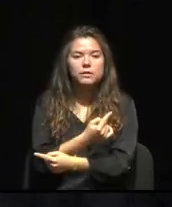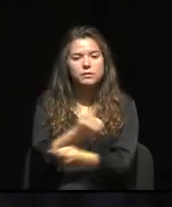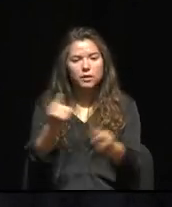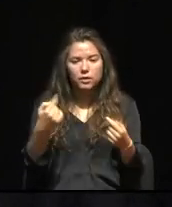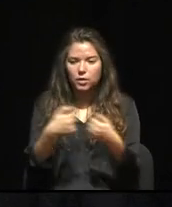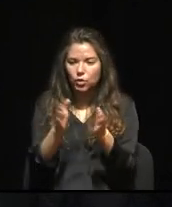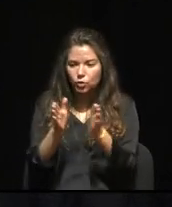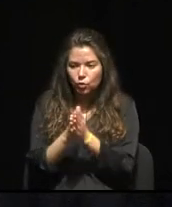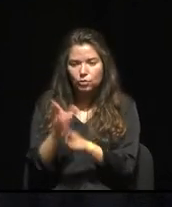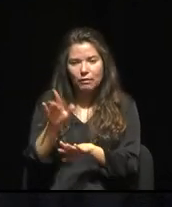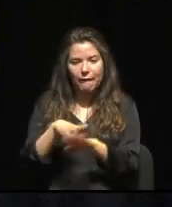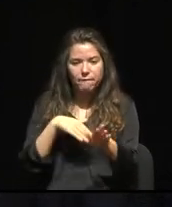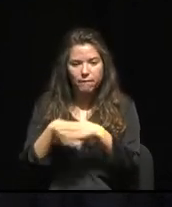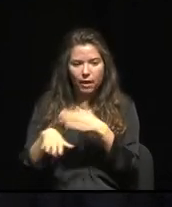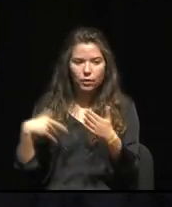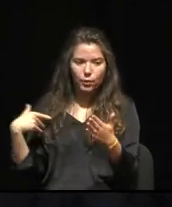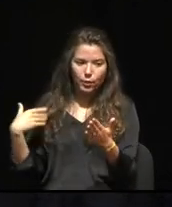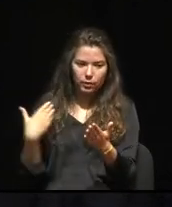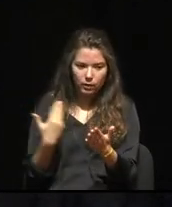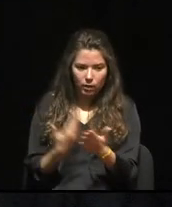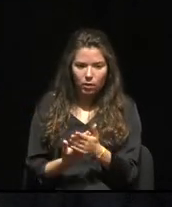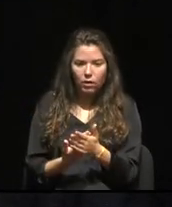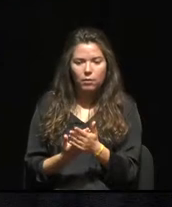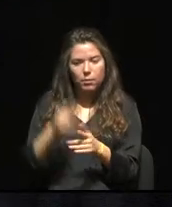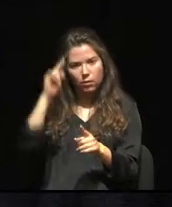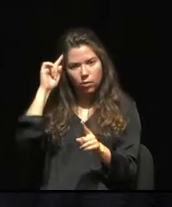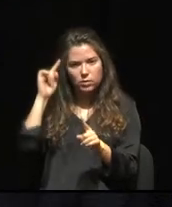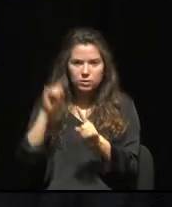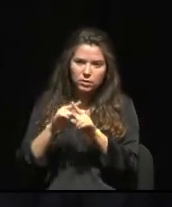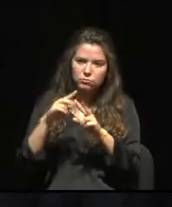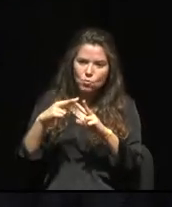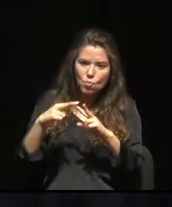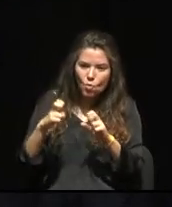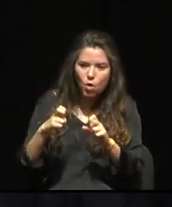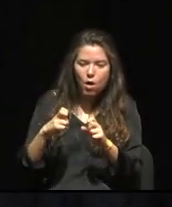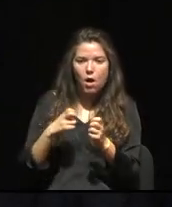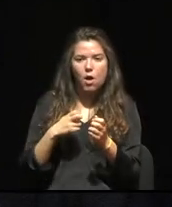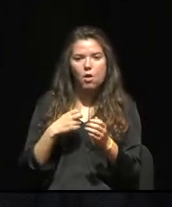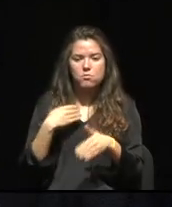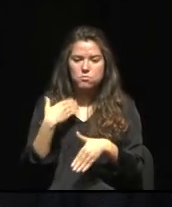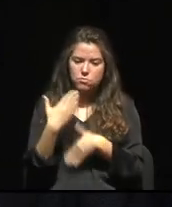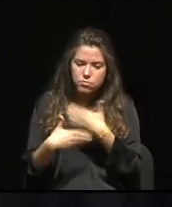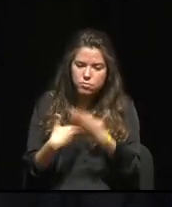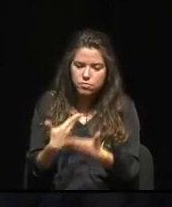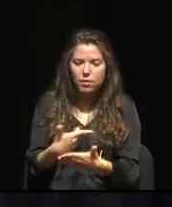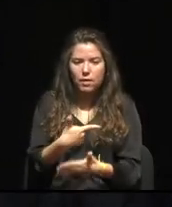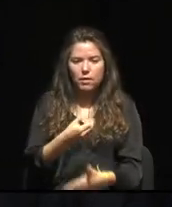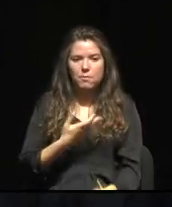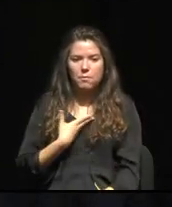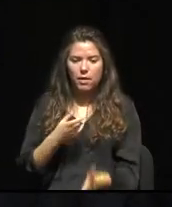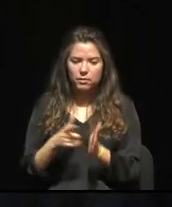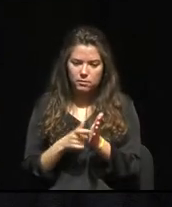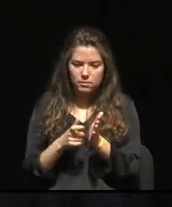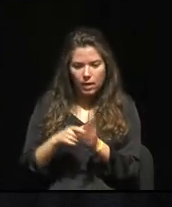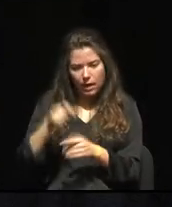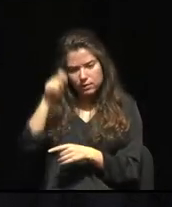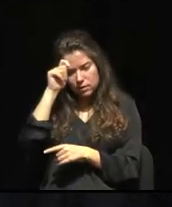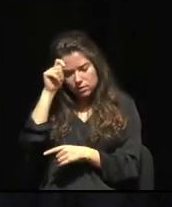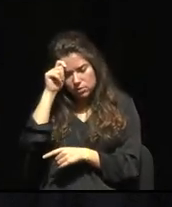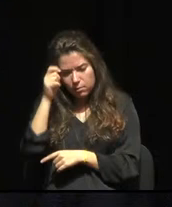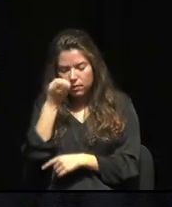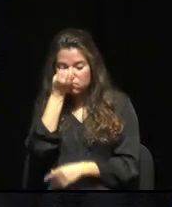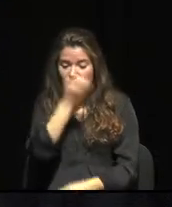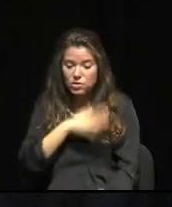mobilizações que têm existido no sentido de encontrar um caminho para a Tapada das necessidades que respeita a sua natureza de Jardim